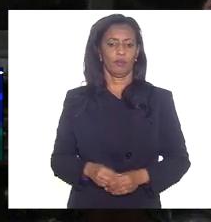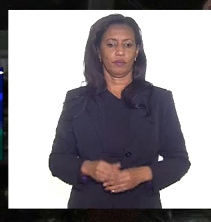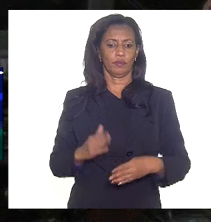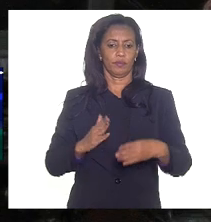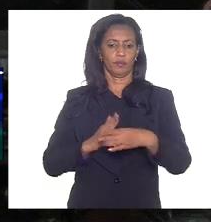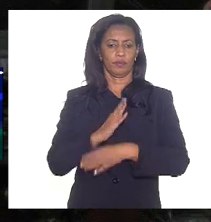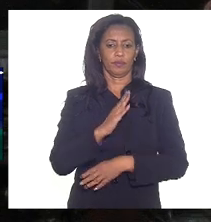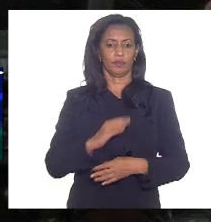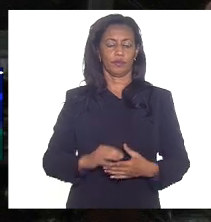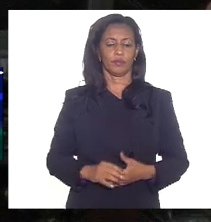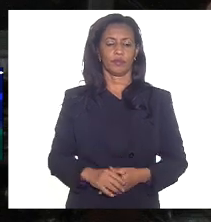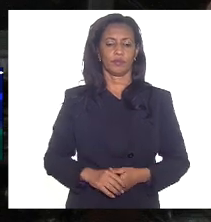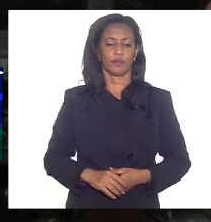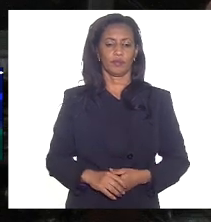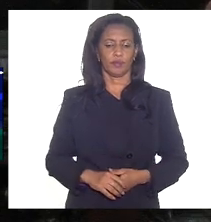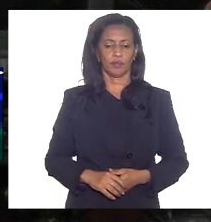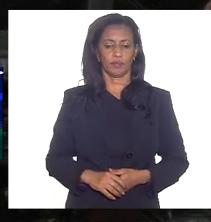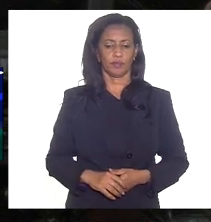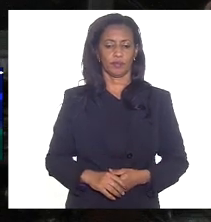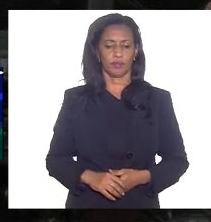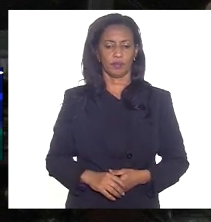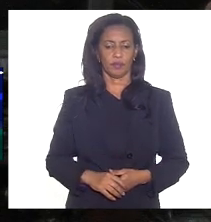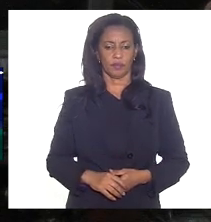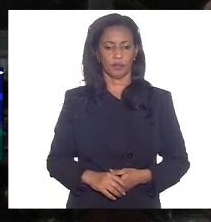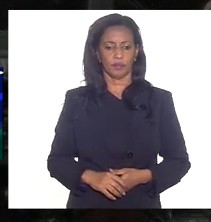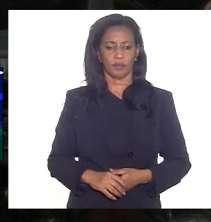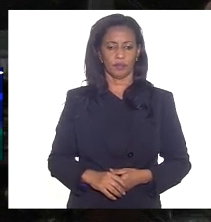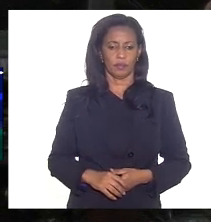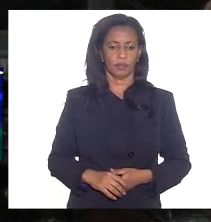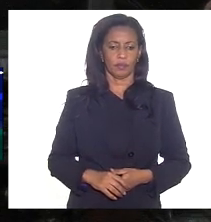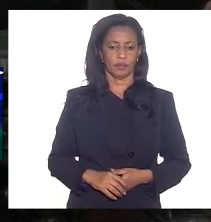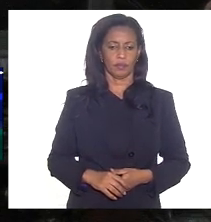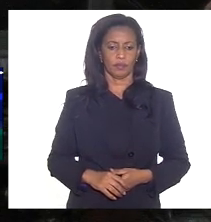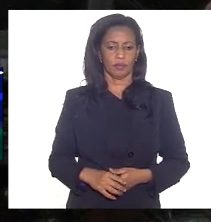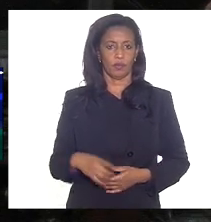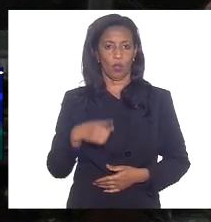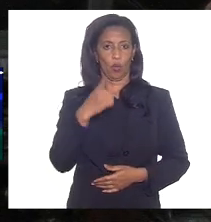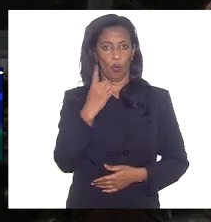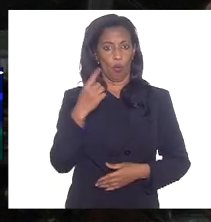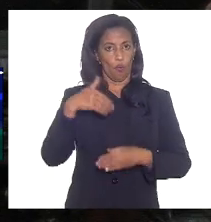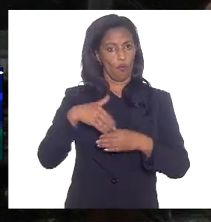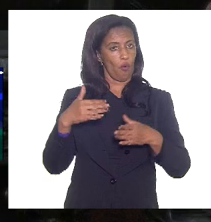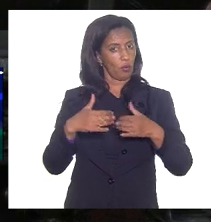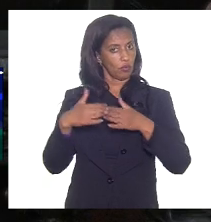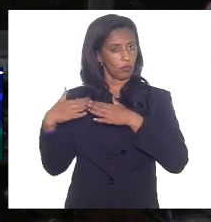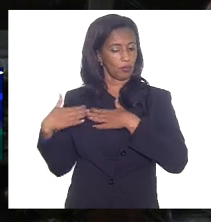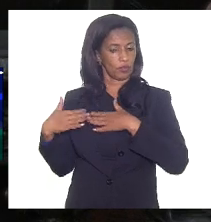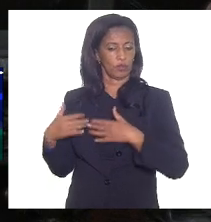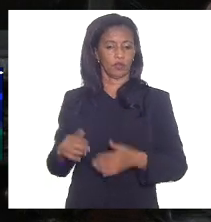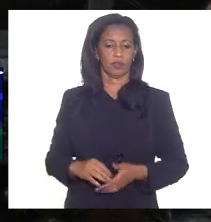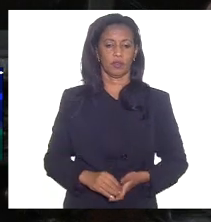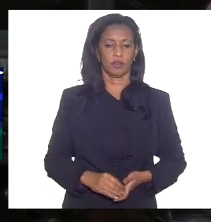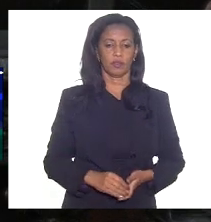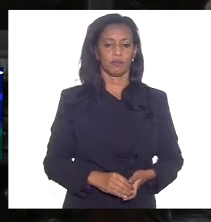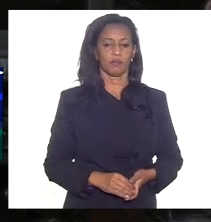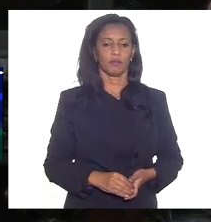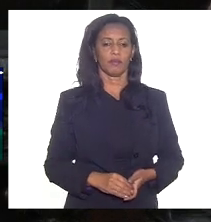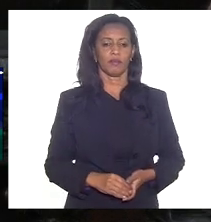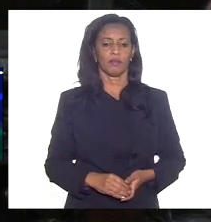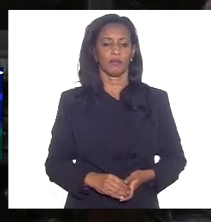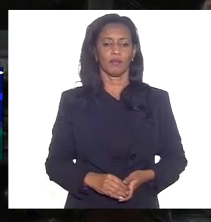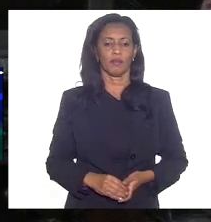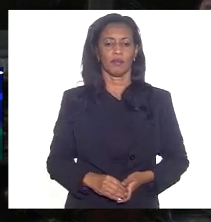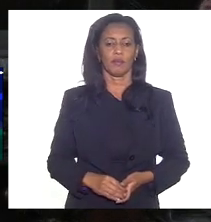aprovam, permaneçam como estão aprovados, vai à promulgação com voto pela abstenção do novo. Incluído na ordem do dia, de acordo com o parágrafo terceiro do